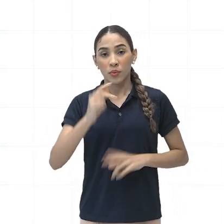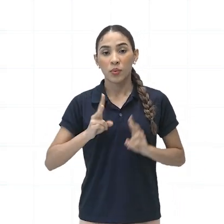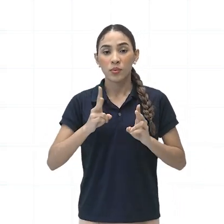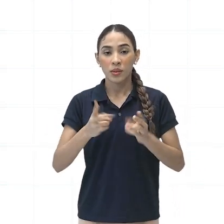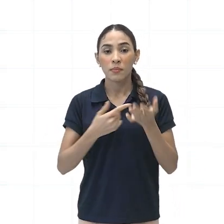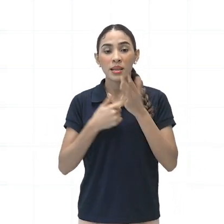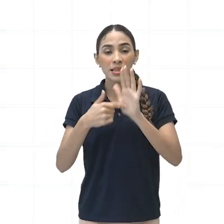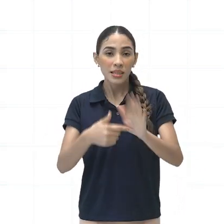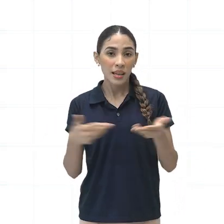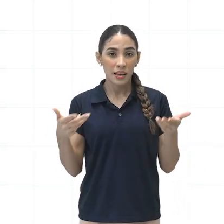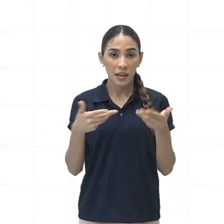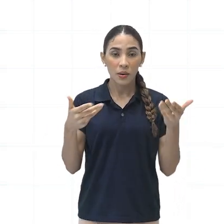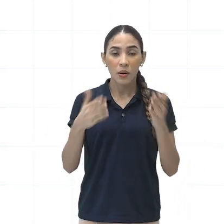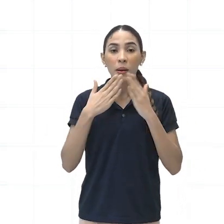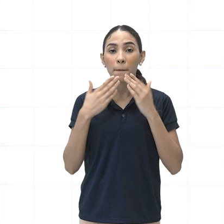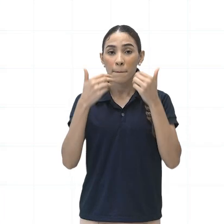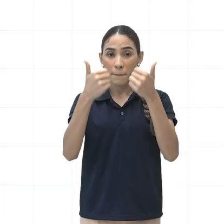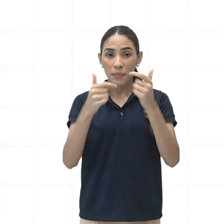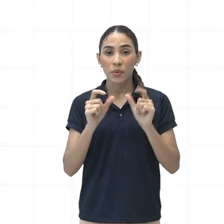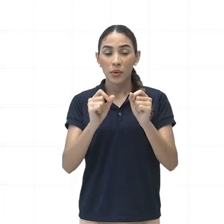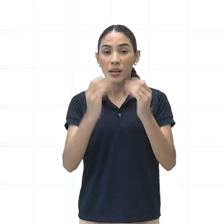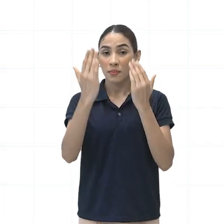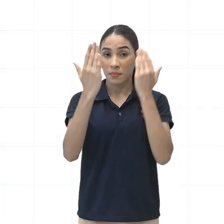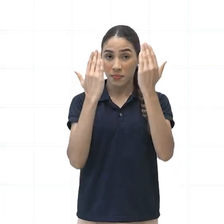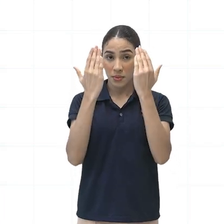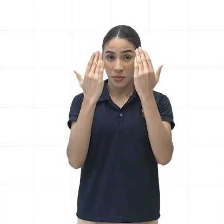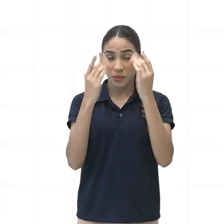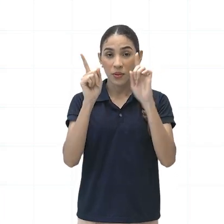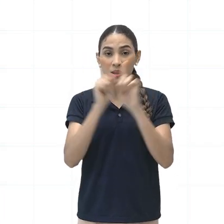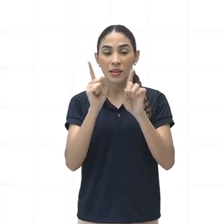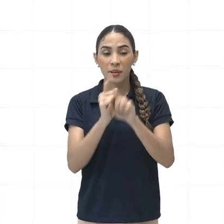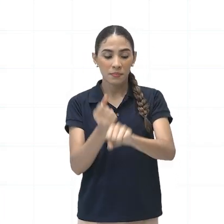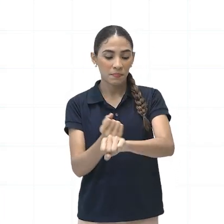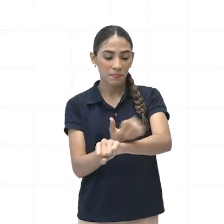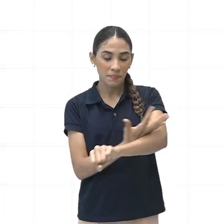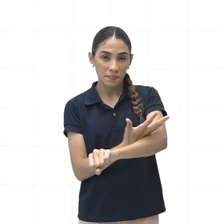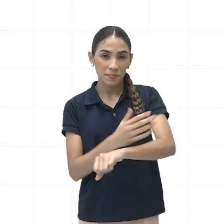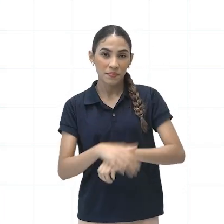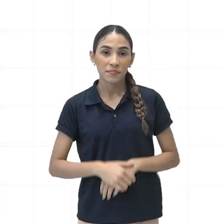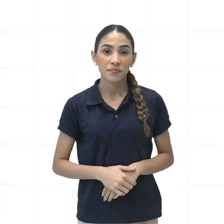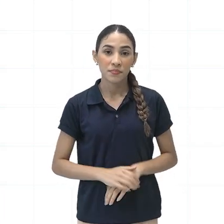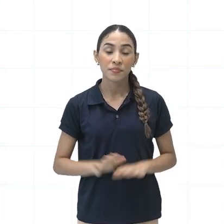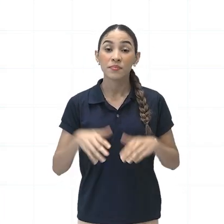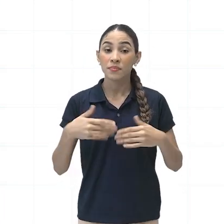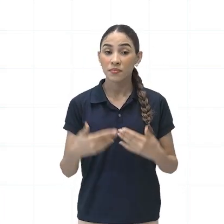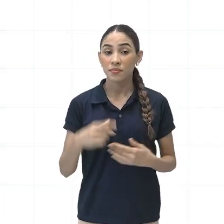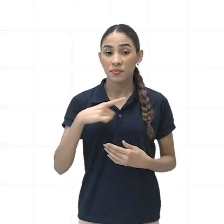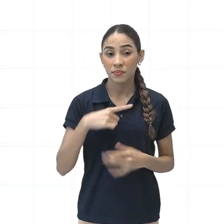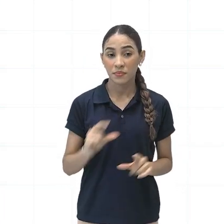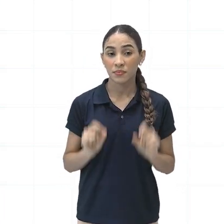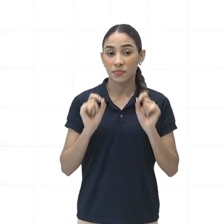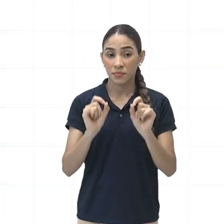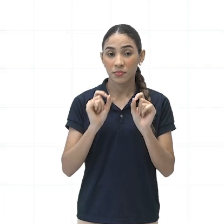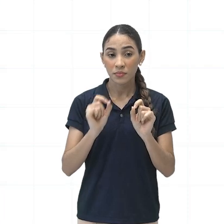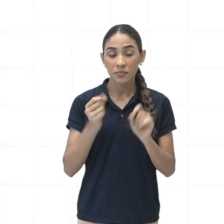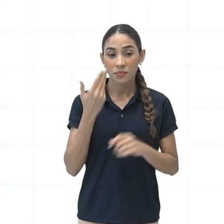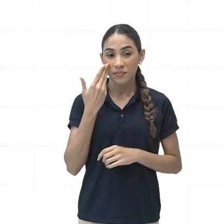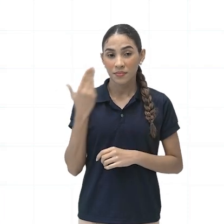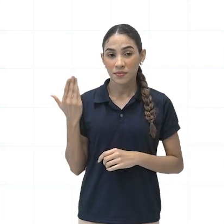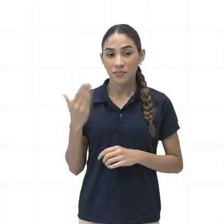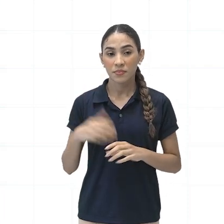para vocês os benefícios psicológicos e emocionais. Então, nós temos aí,